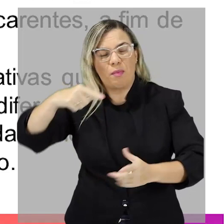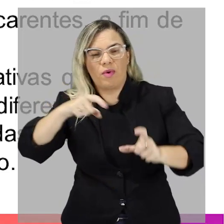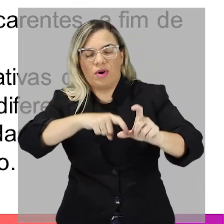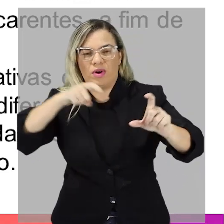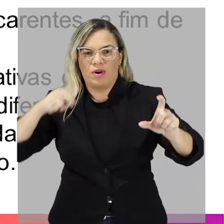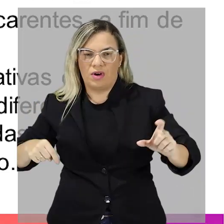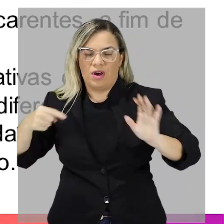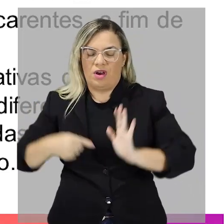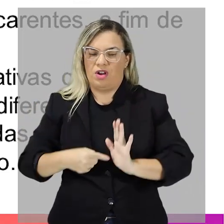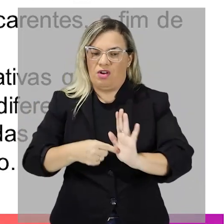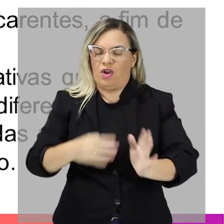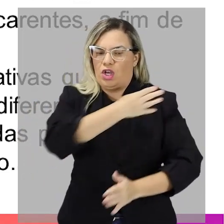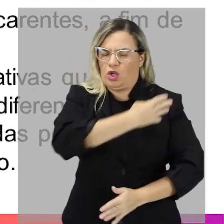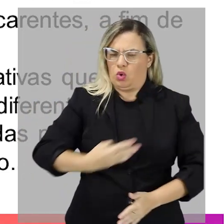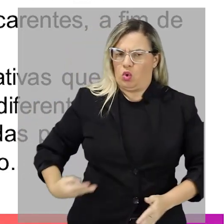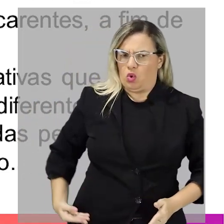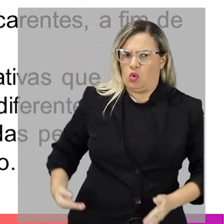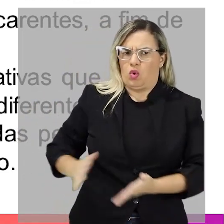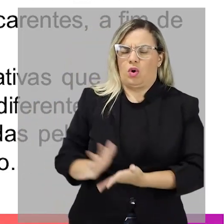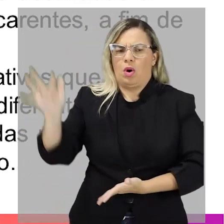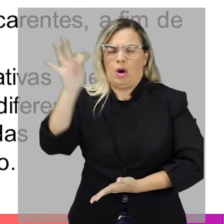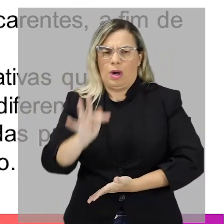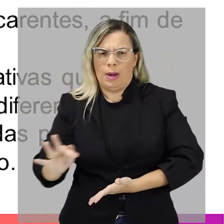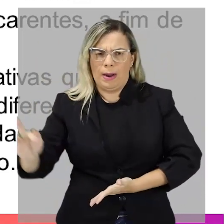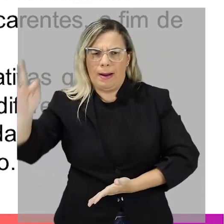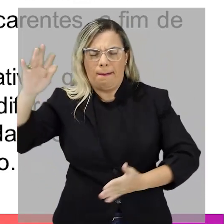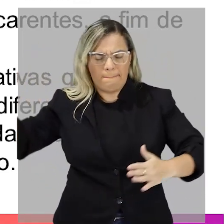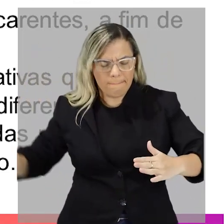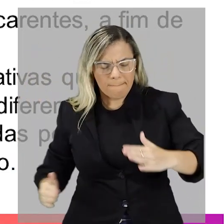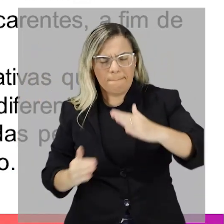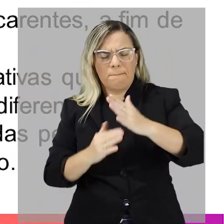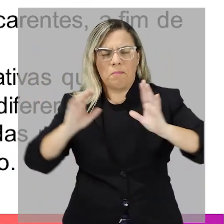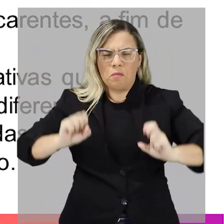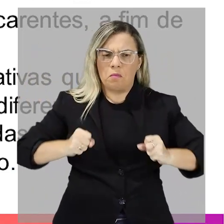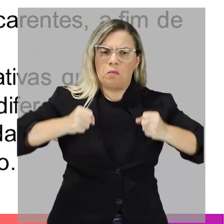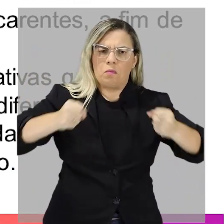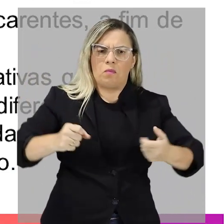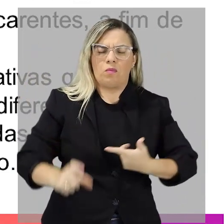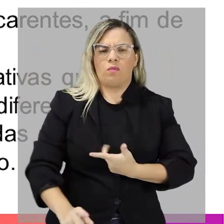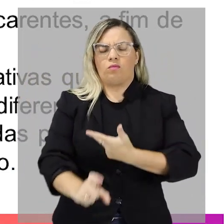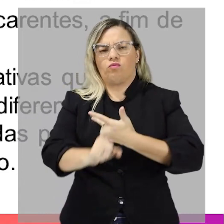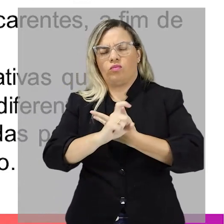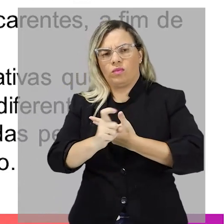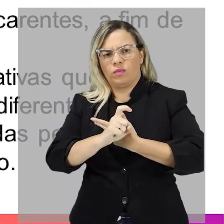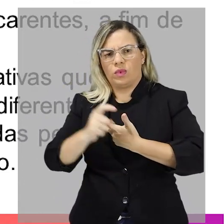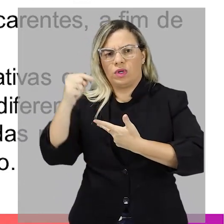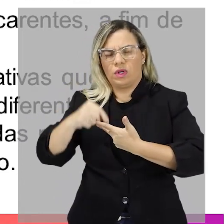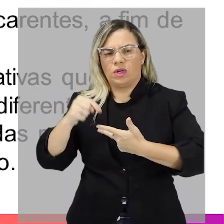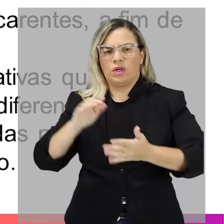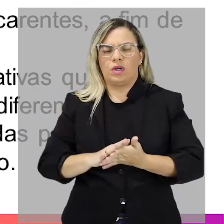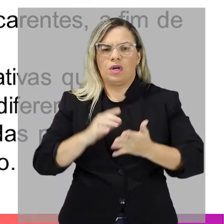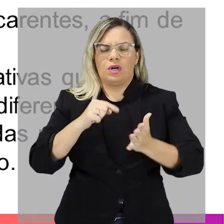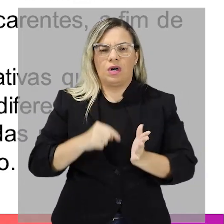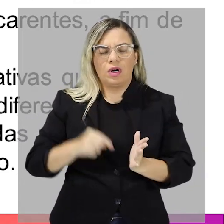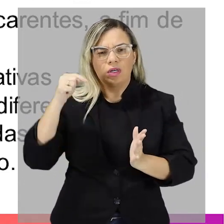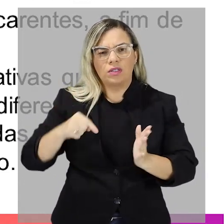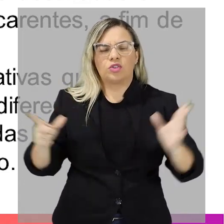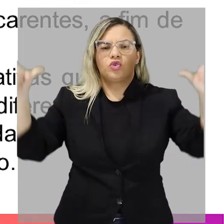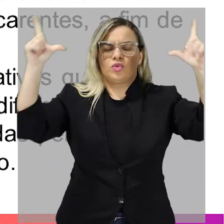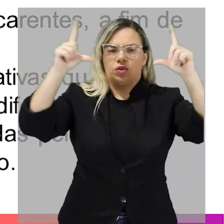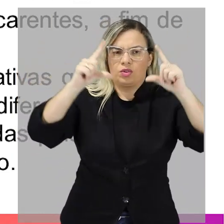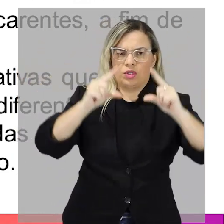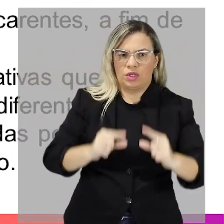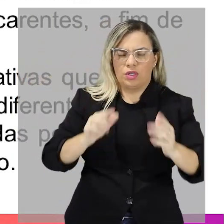do governo federal, como órgão máximo do Poder Executivo, atenuar as